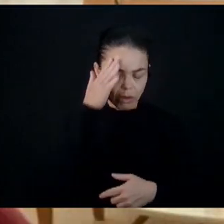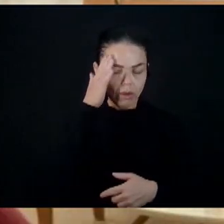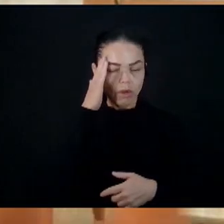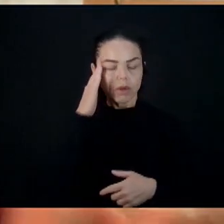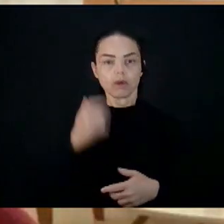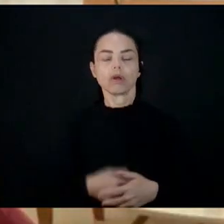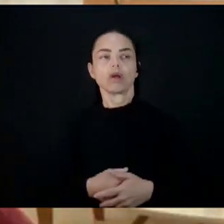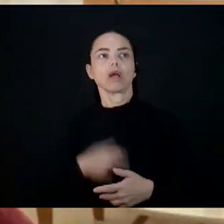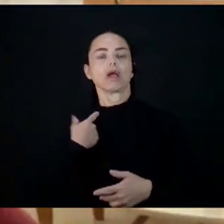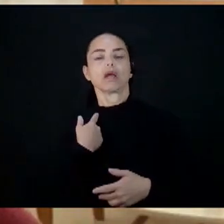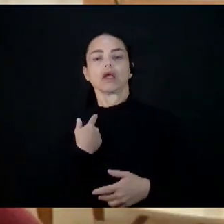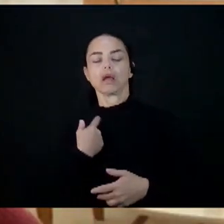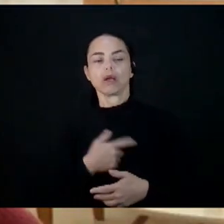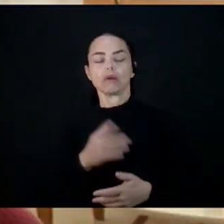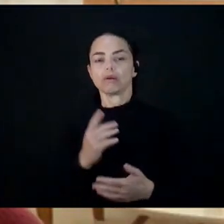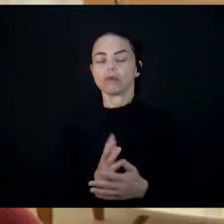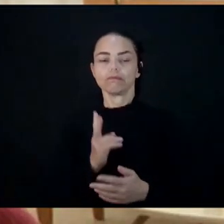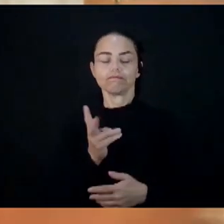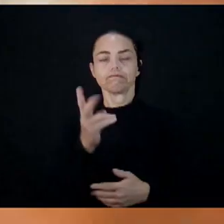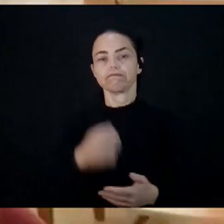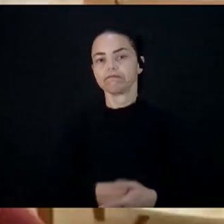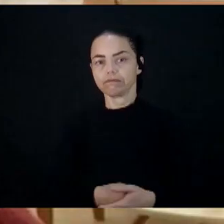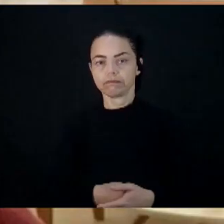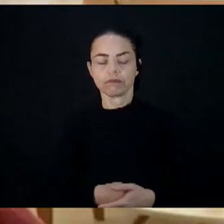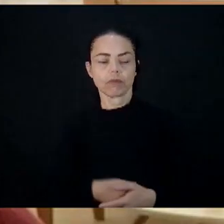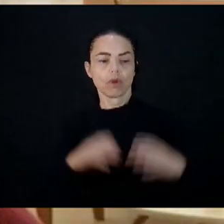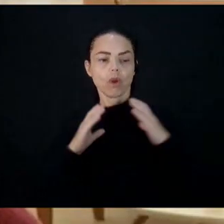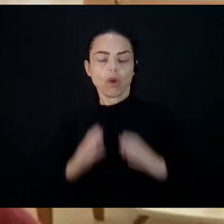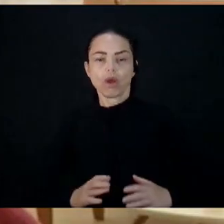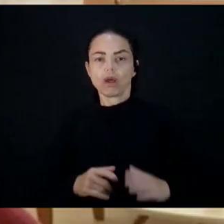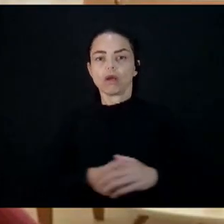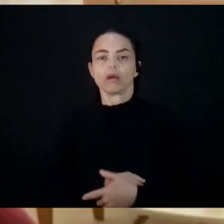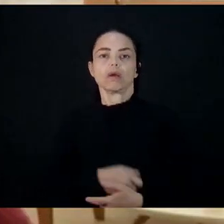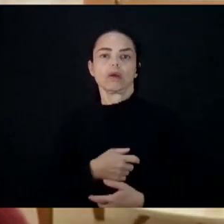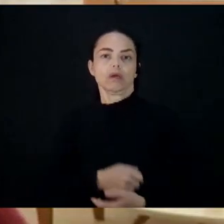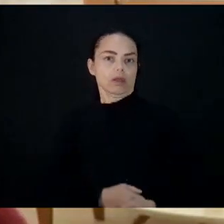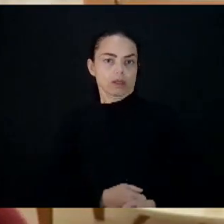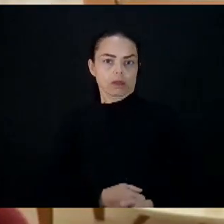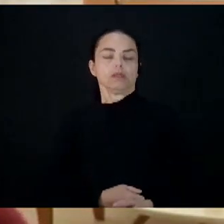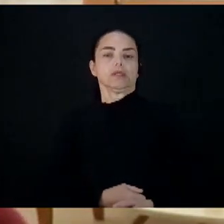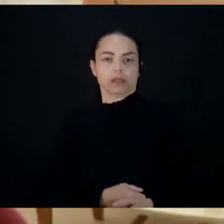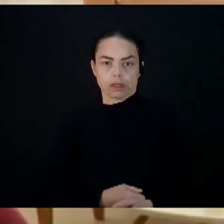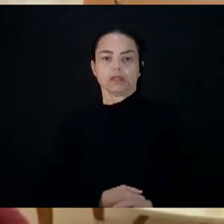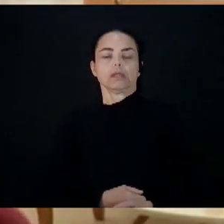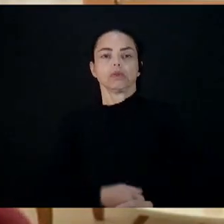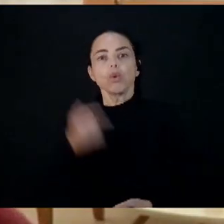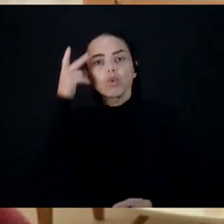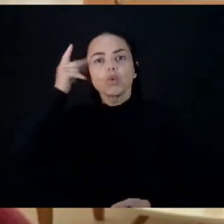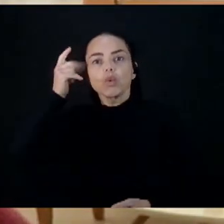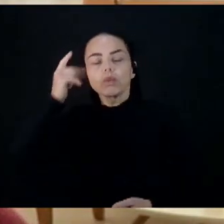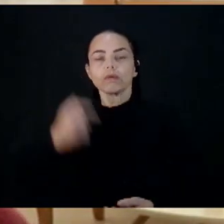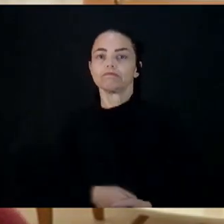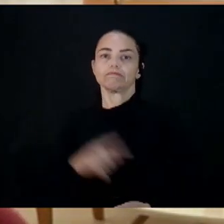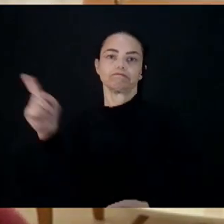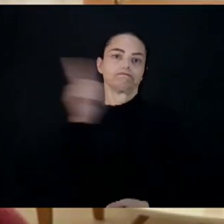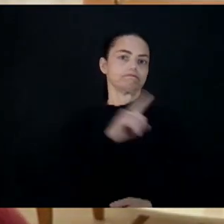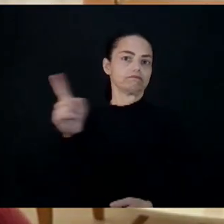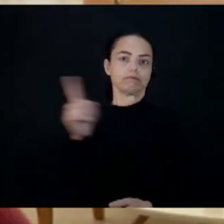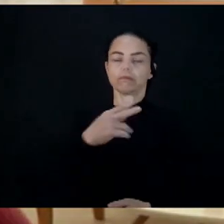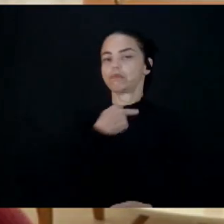endossando comportamentos para pertencer, que são naturais, e não é bem